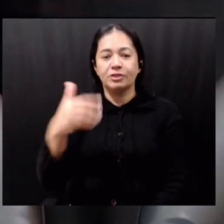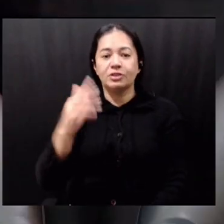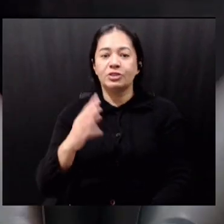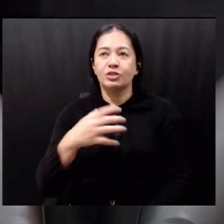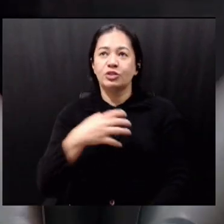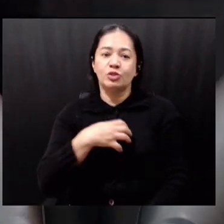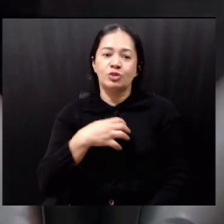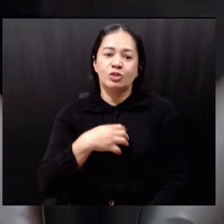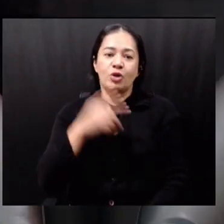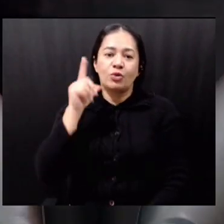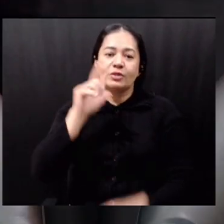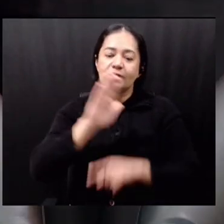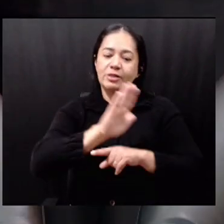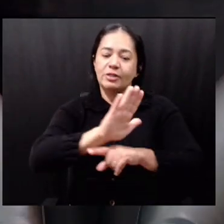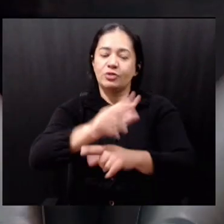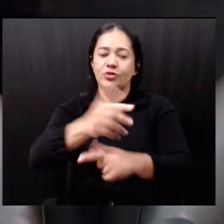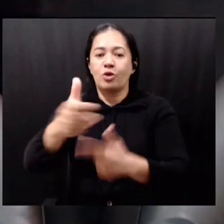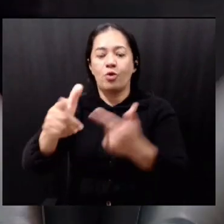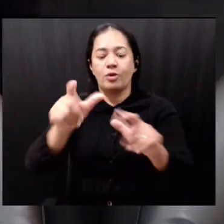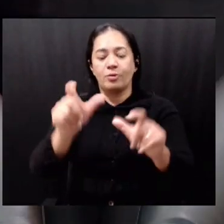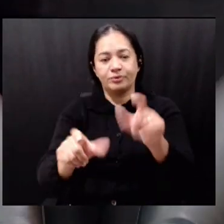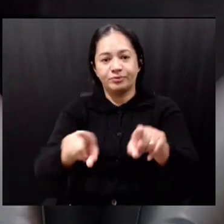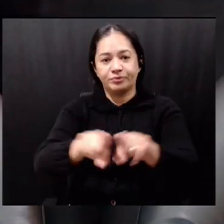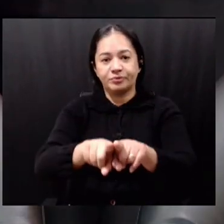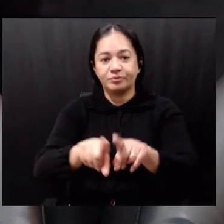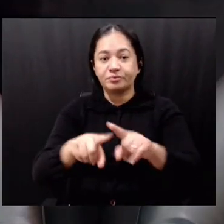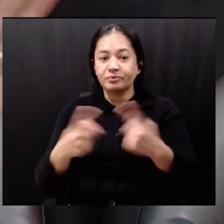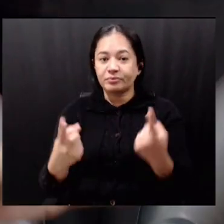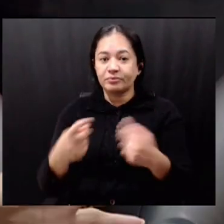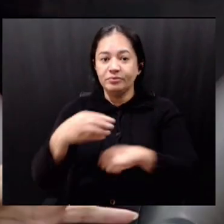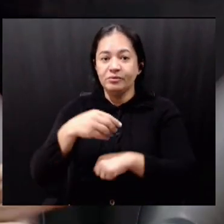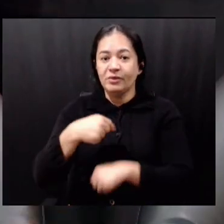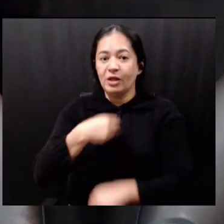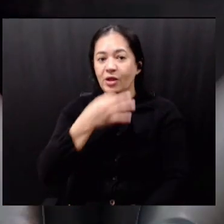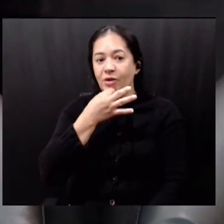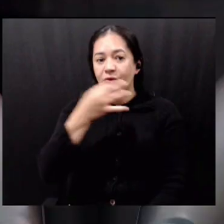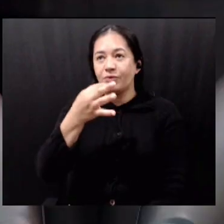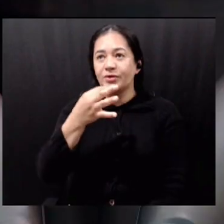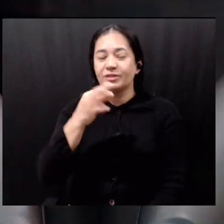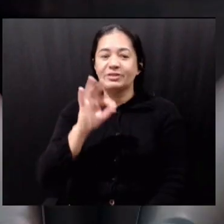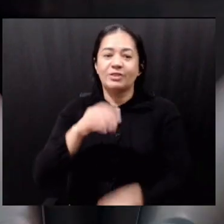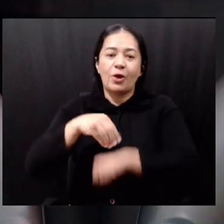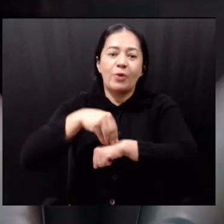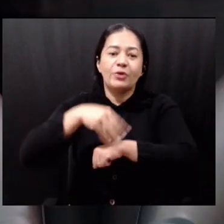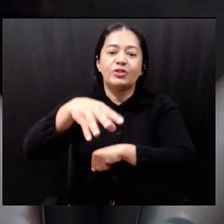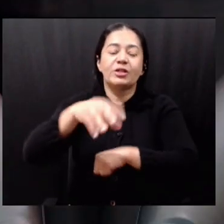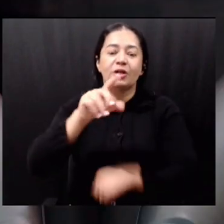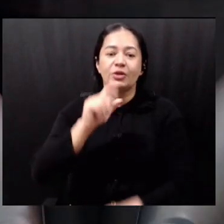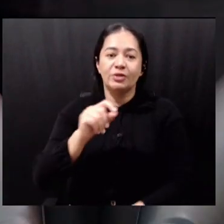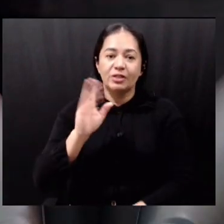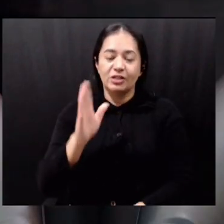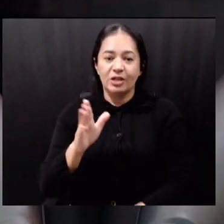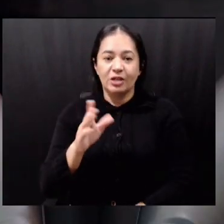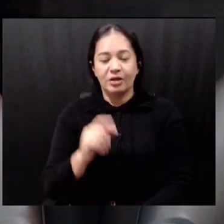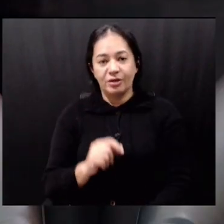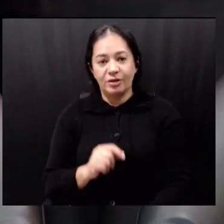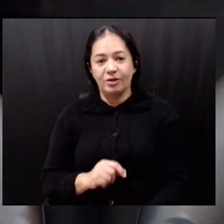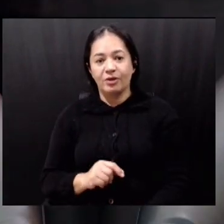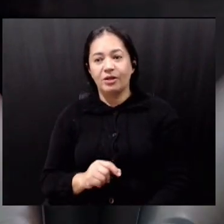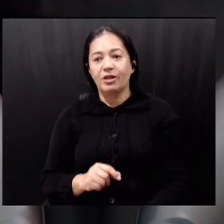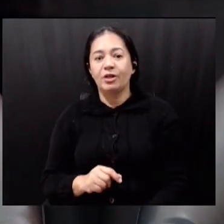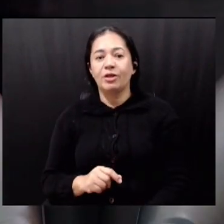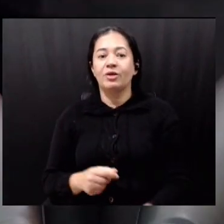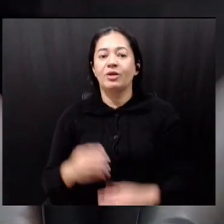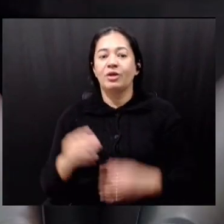ajudar outras pessoas também. Mas, assim, eu acredito que a primeira dica, de fato, o que a Bruna já trouxe, mas eu colocaria aí como